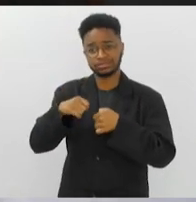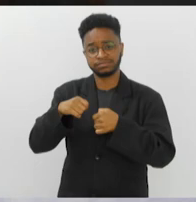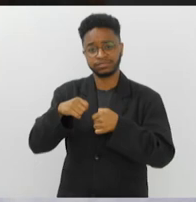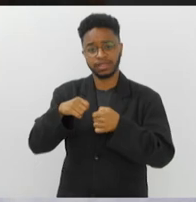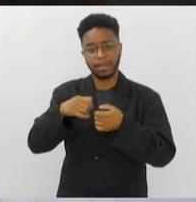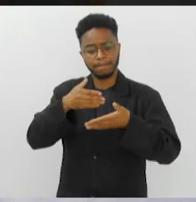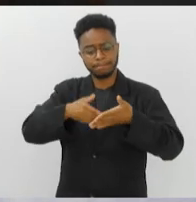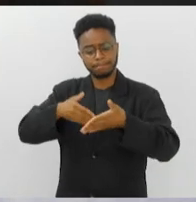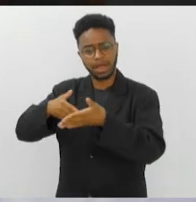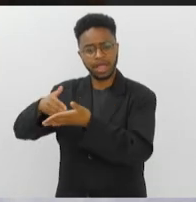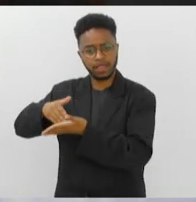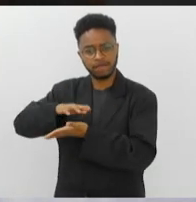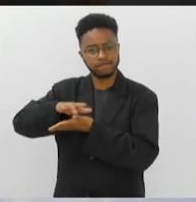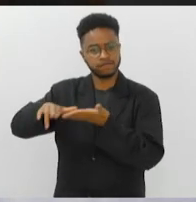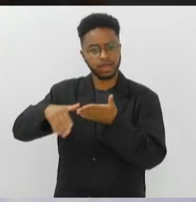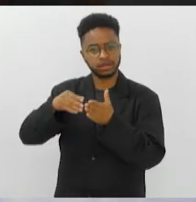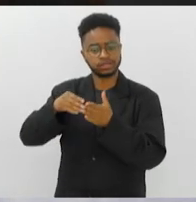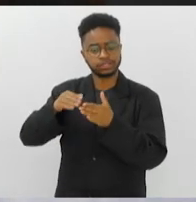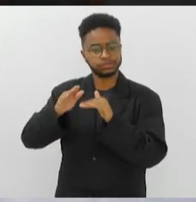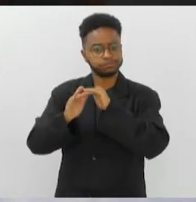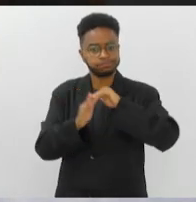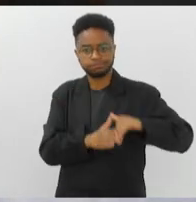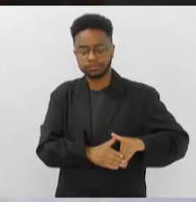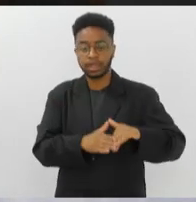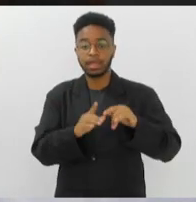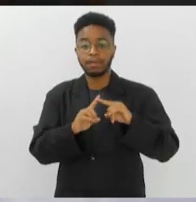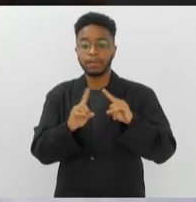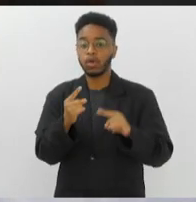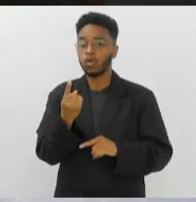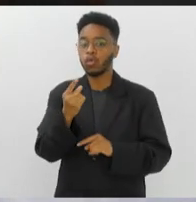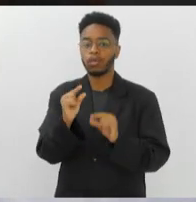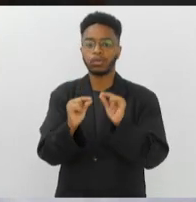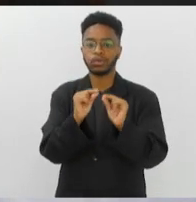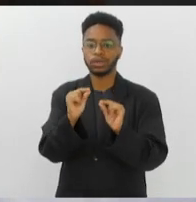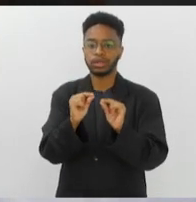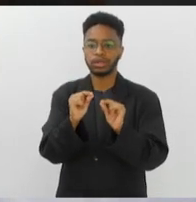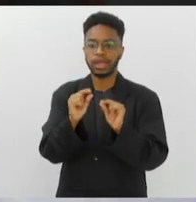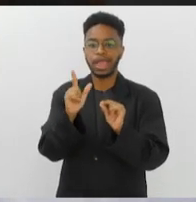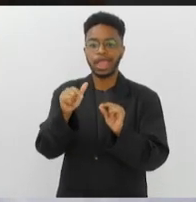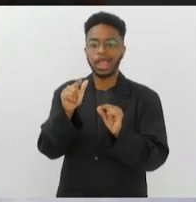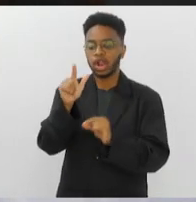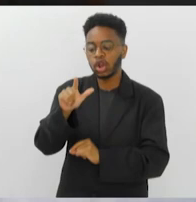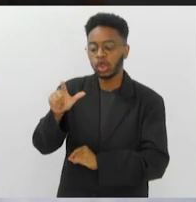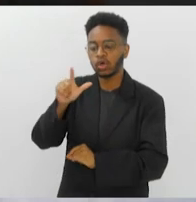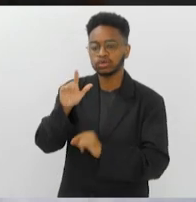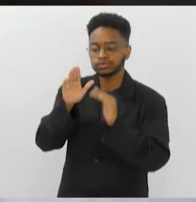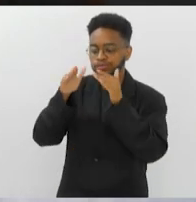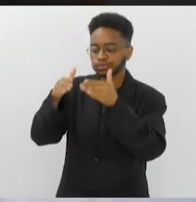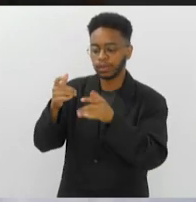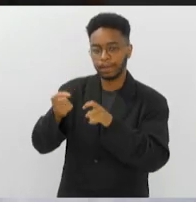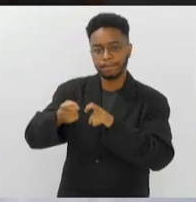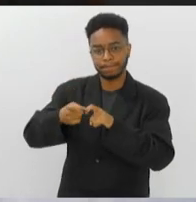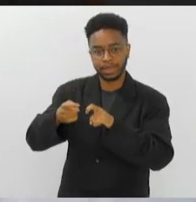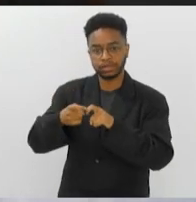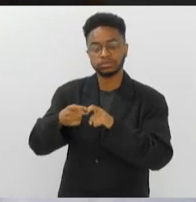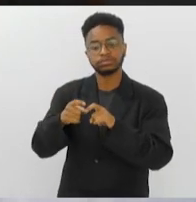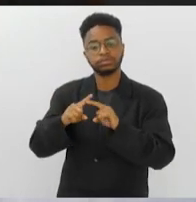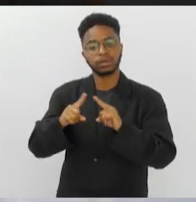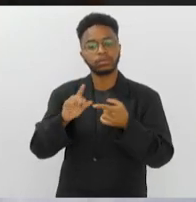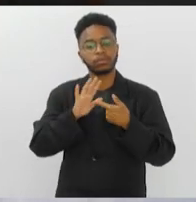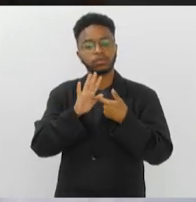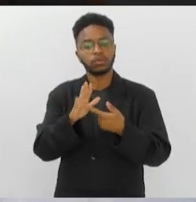barreiras, Uma delas é uma lógica médico-centrada, não obstante toda a importância